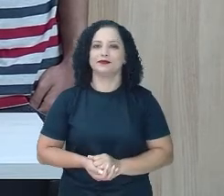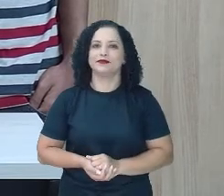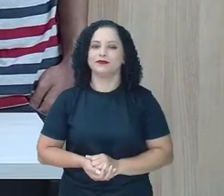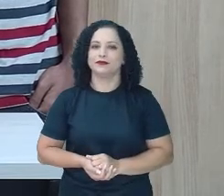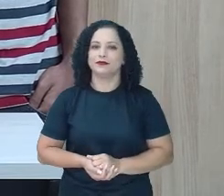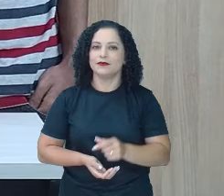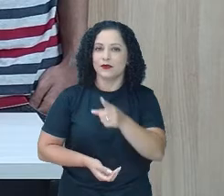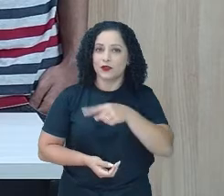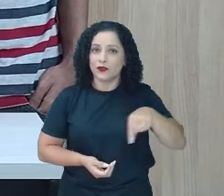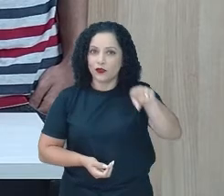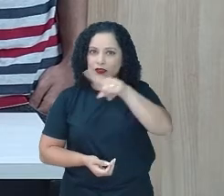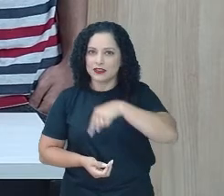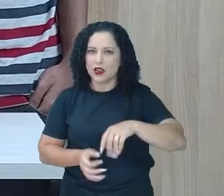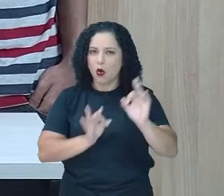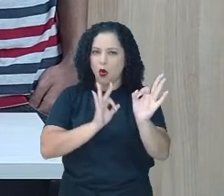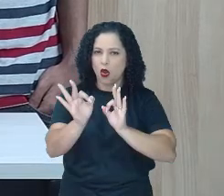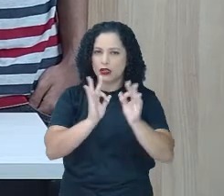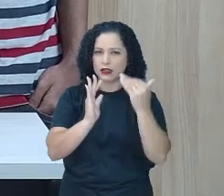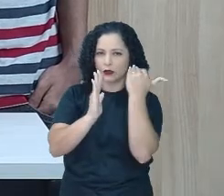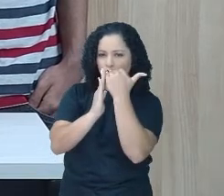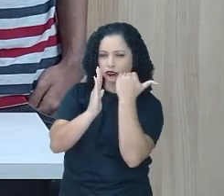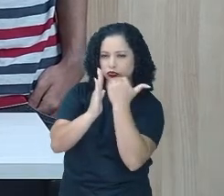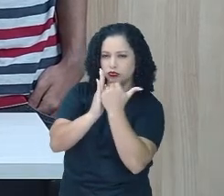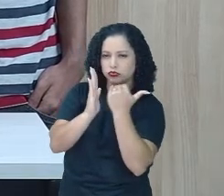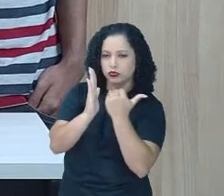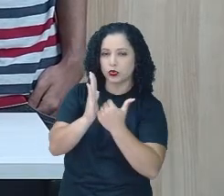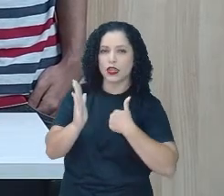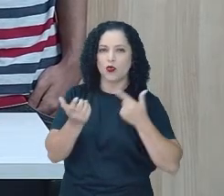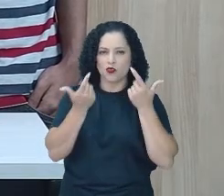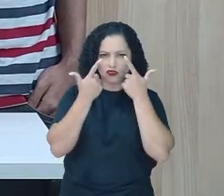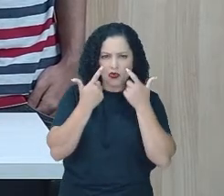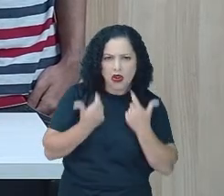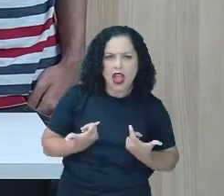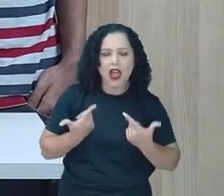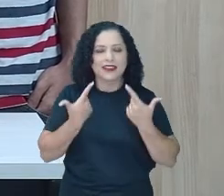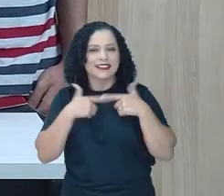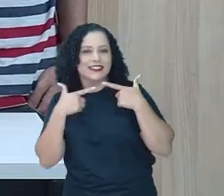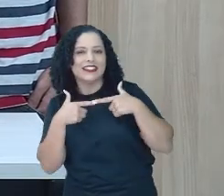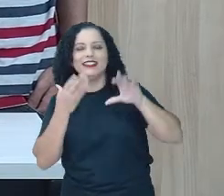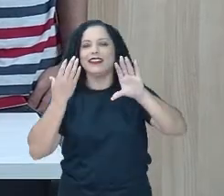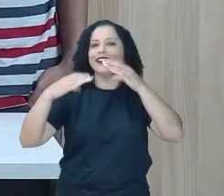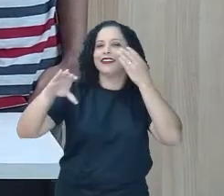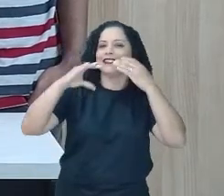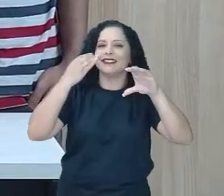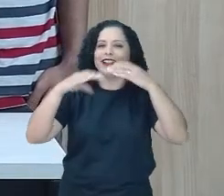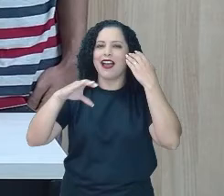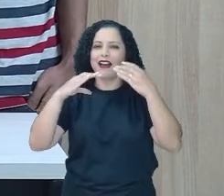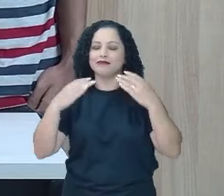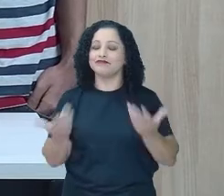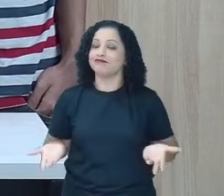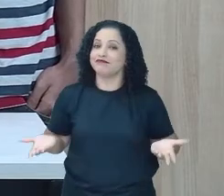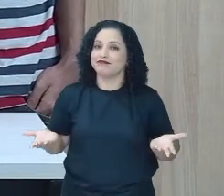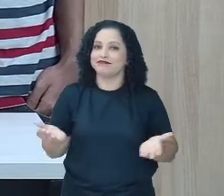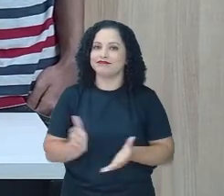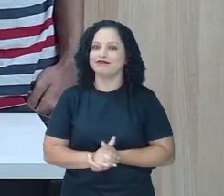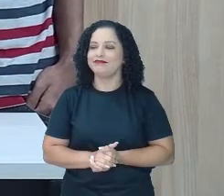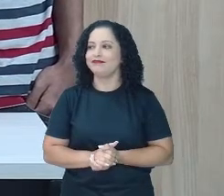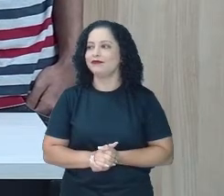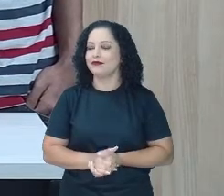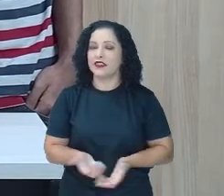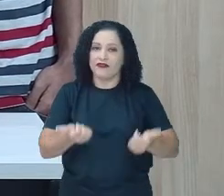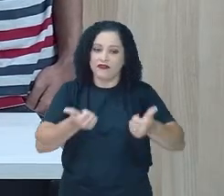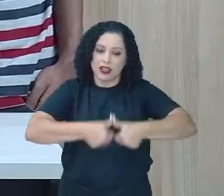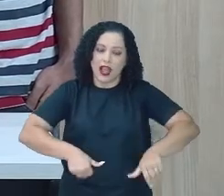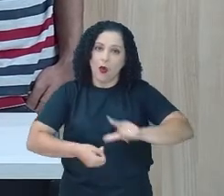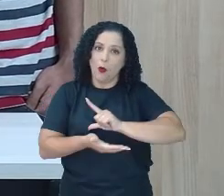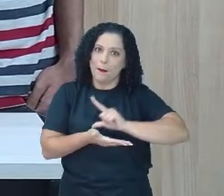Se você me programar, posso chorar ou sorrir, posso cantar ou contar, posso ficar ou partir.